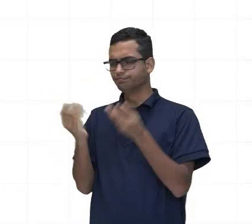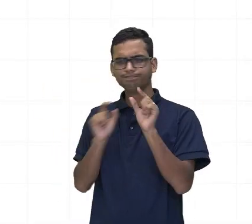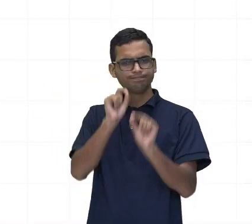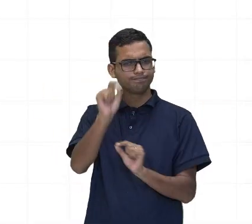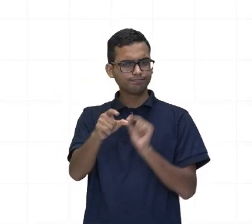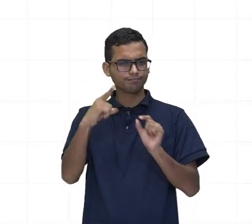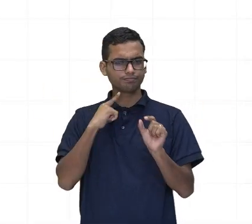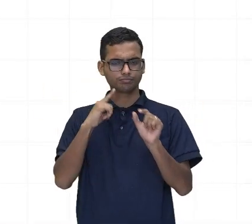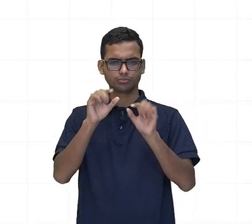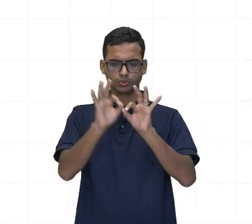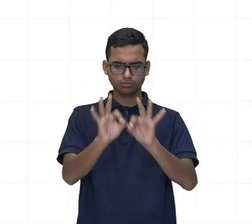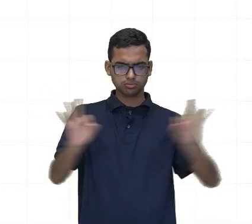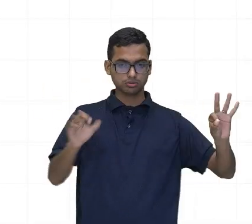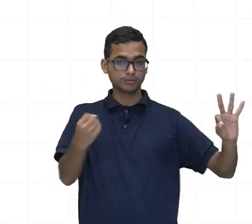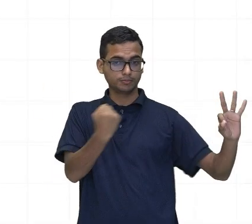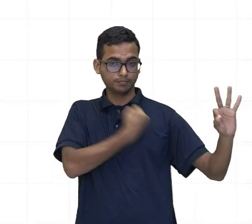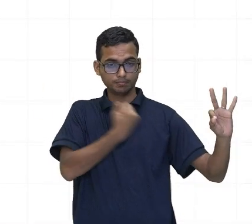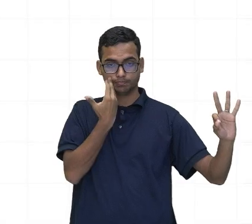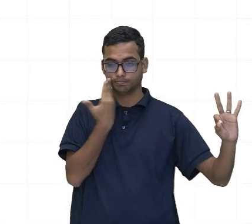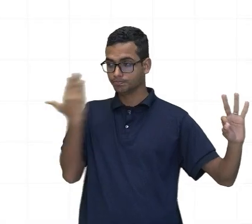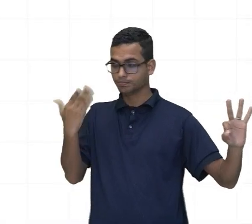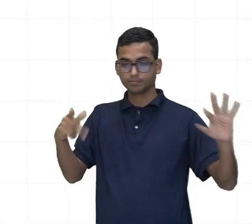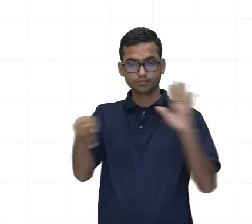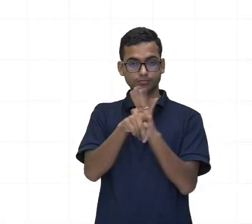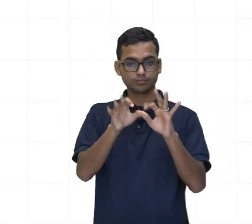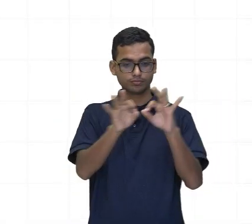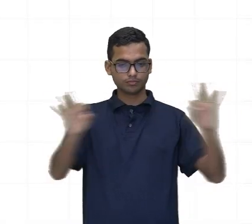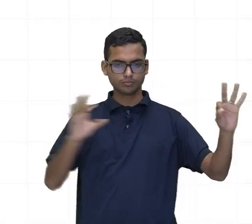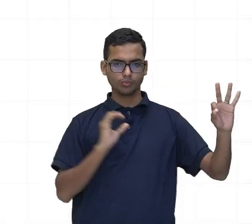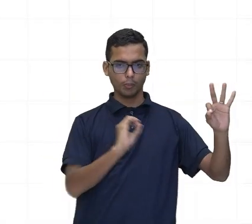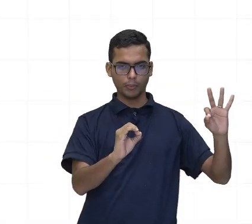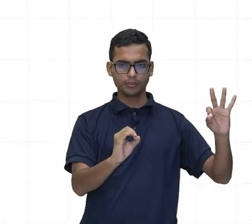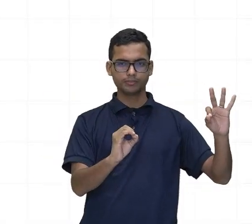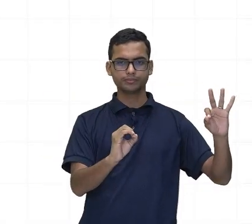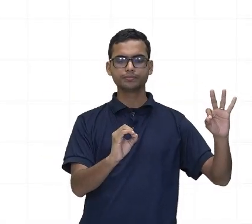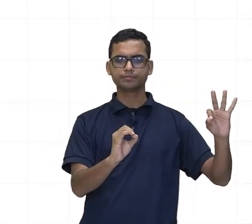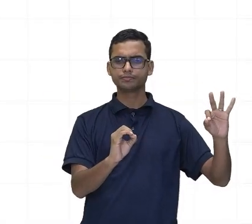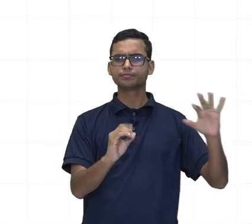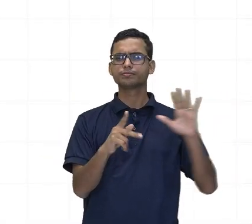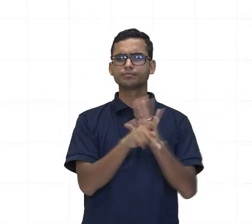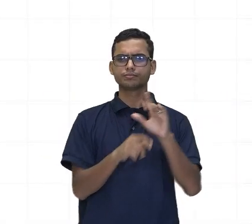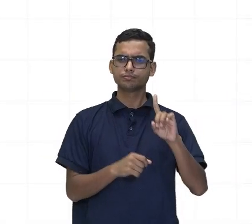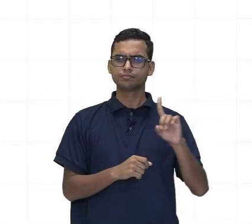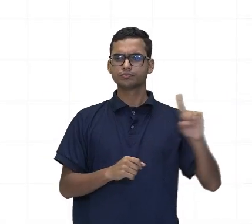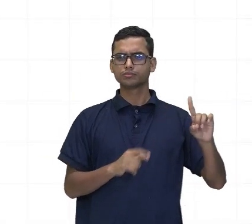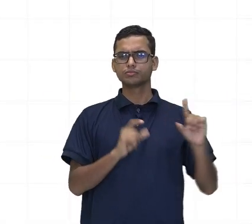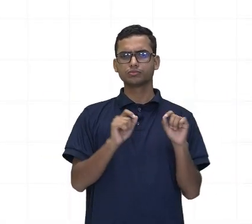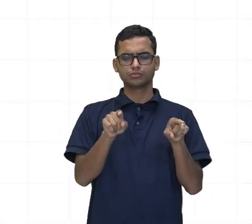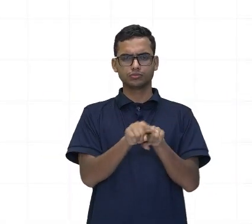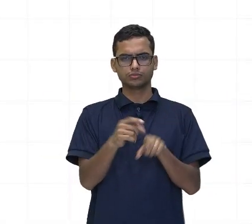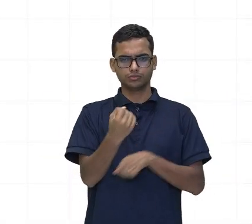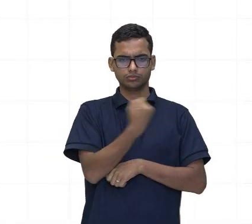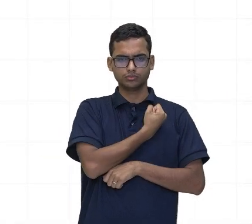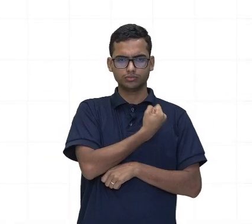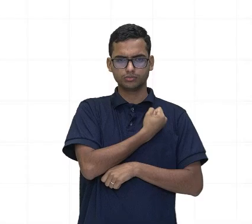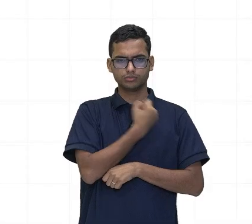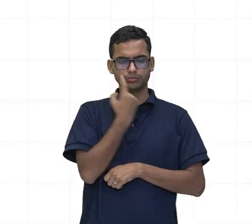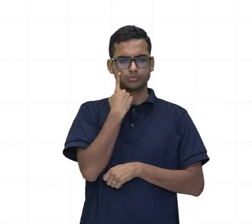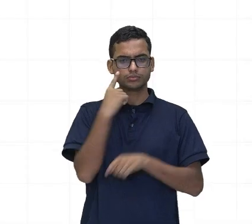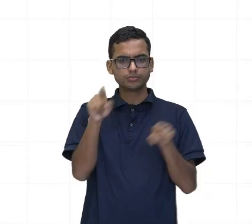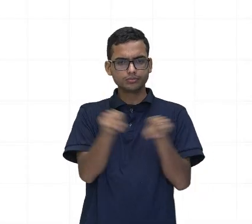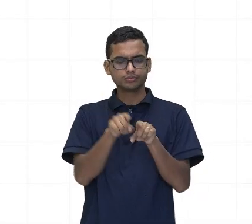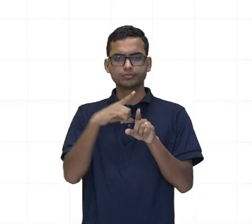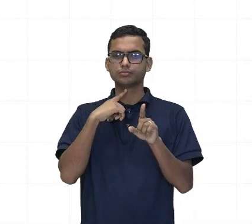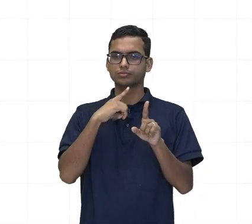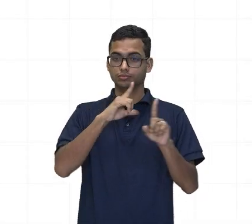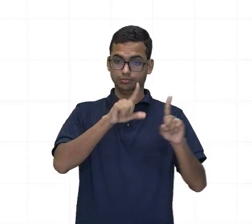numérica? A gente tem o zero no meio. Para a direita, quais são os números que a gente tem? Temos os números positivos.